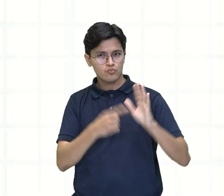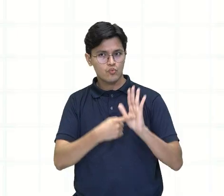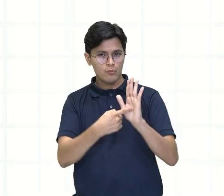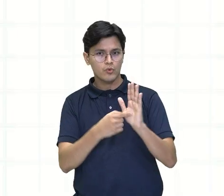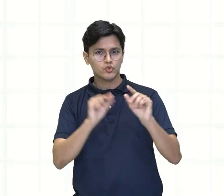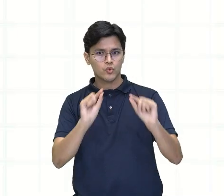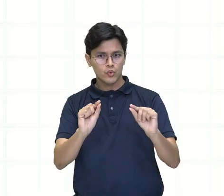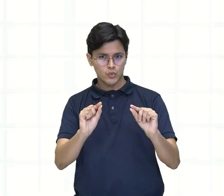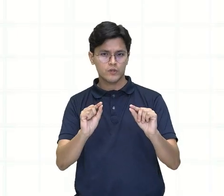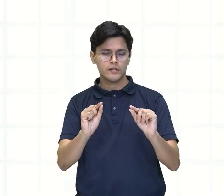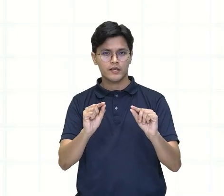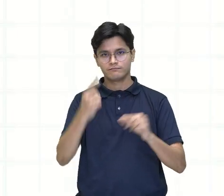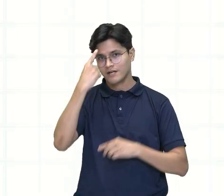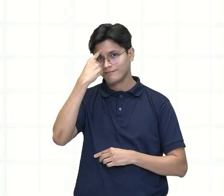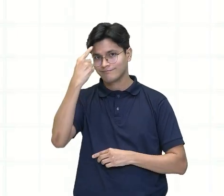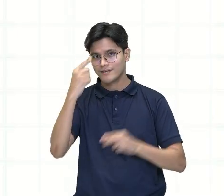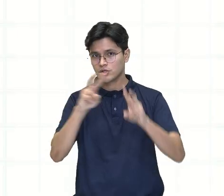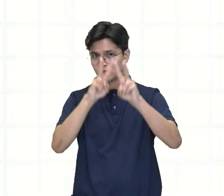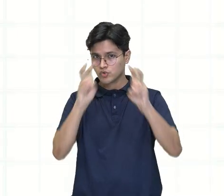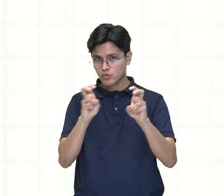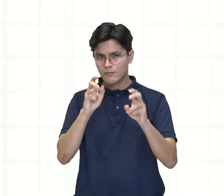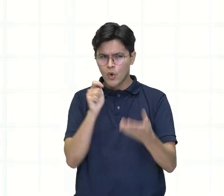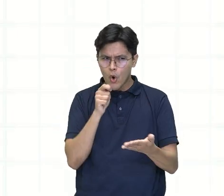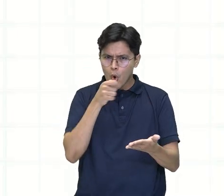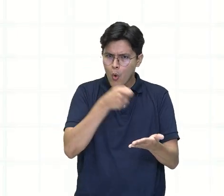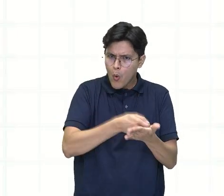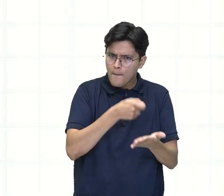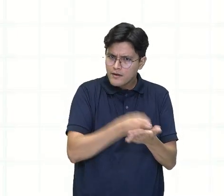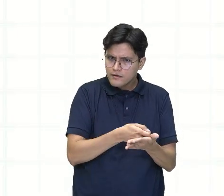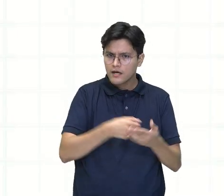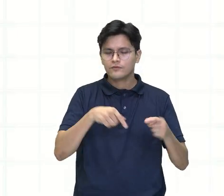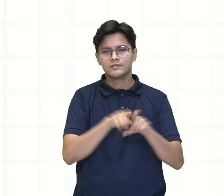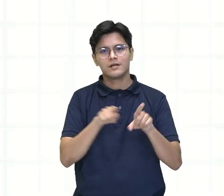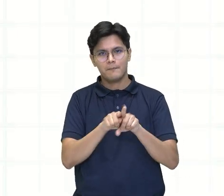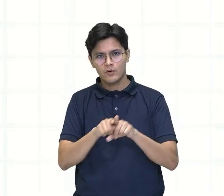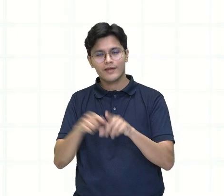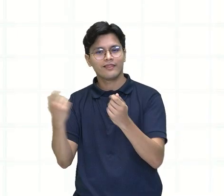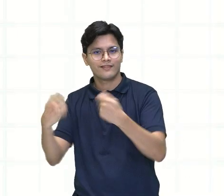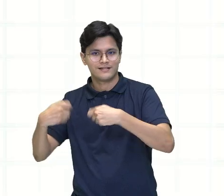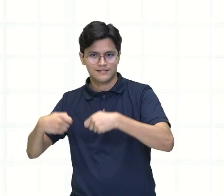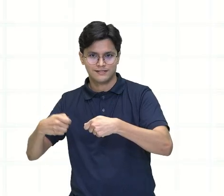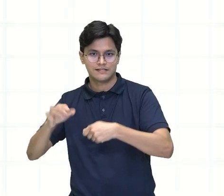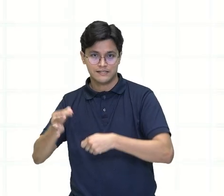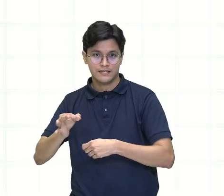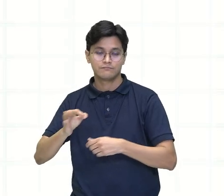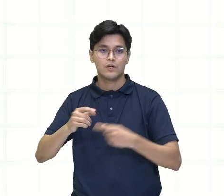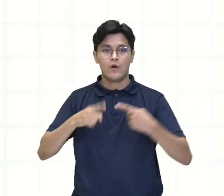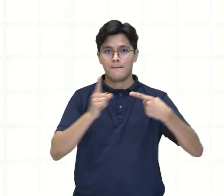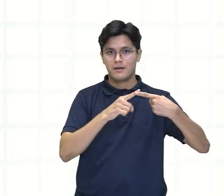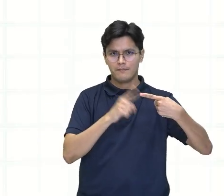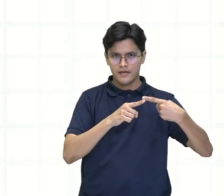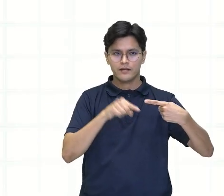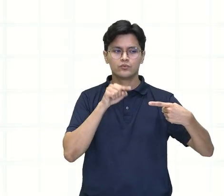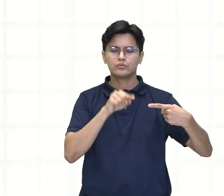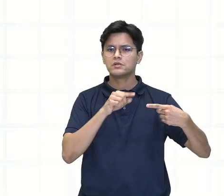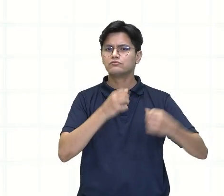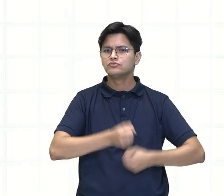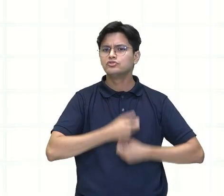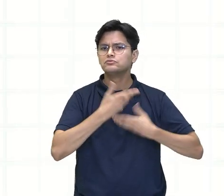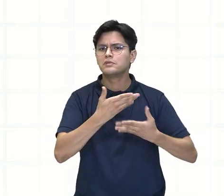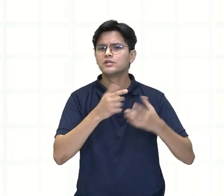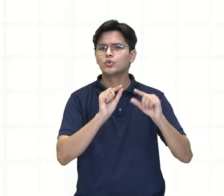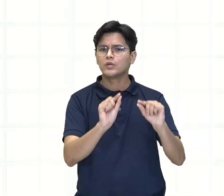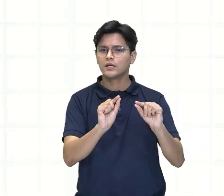de obrigatoriedade e de necessidade, tá? Então, a primeira, eu ordeno que você se retire